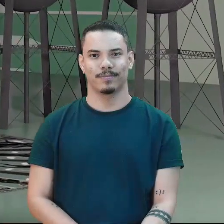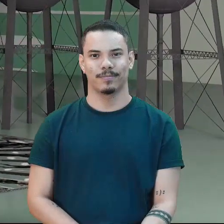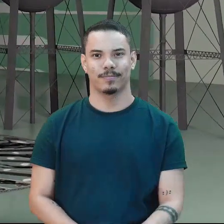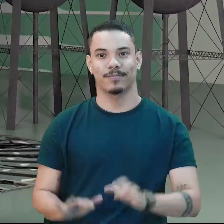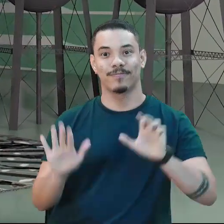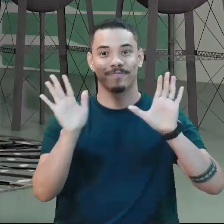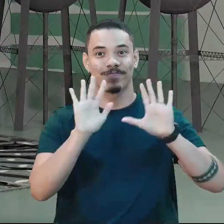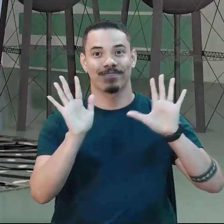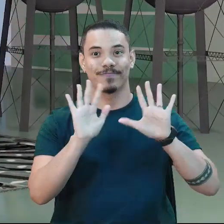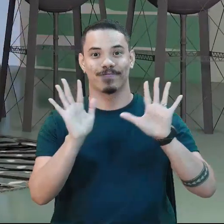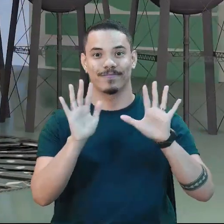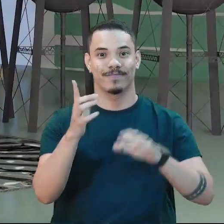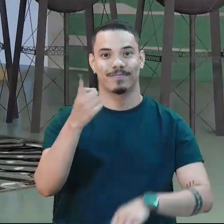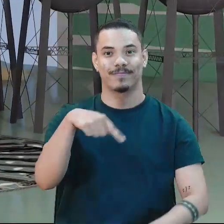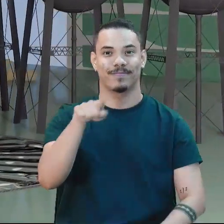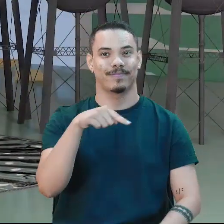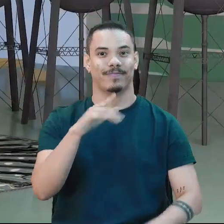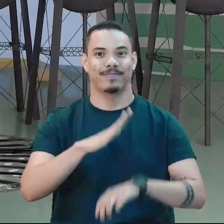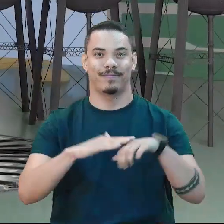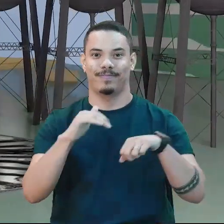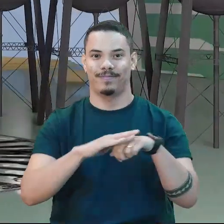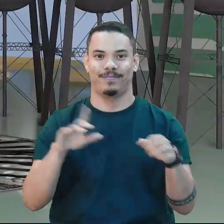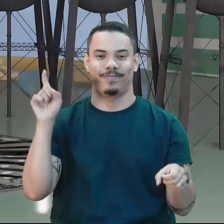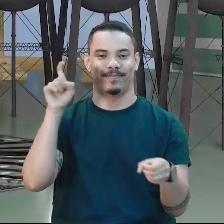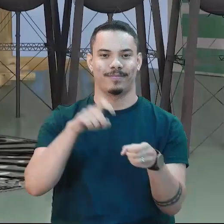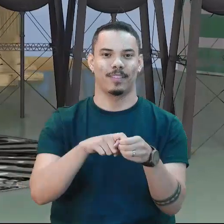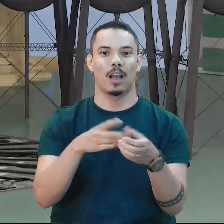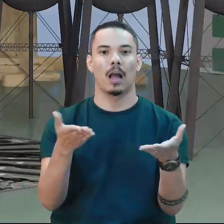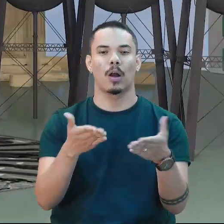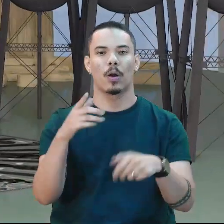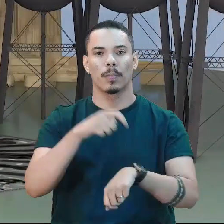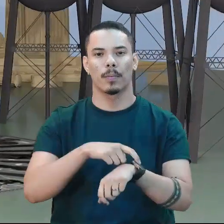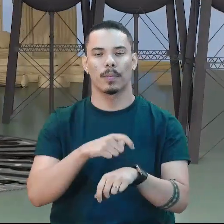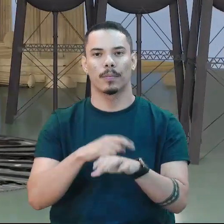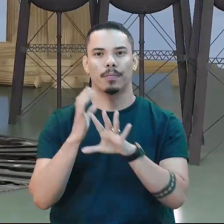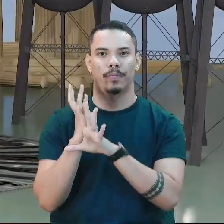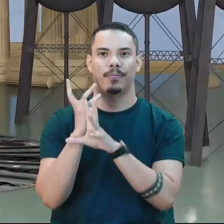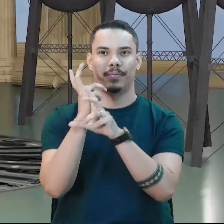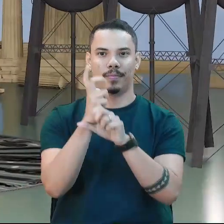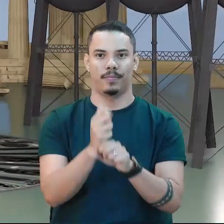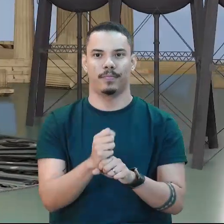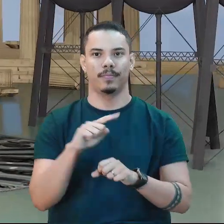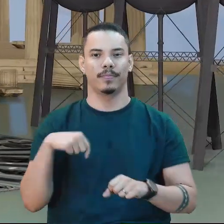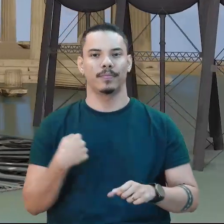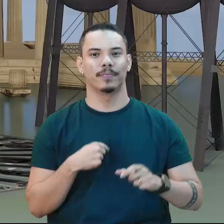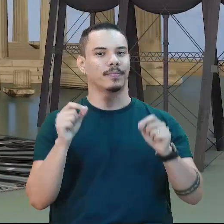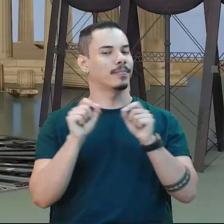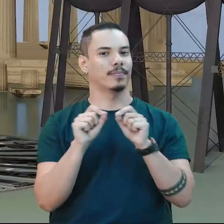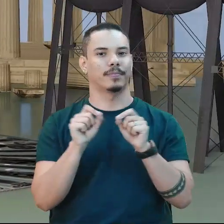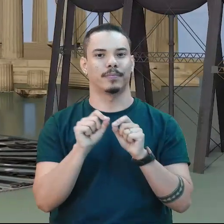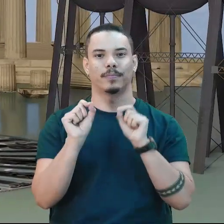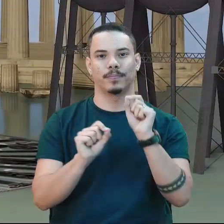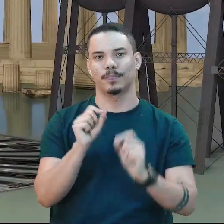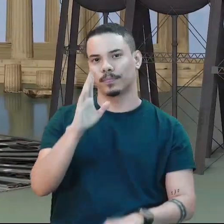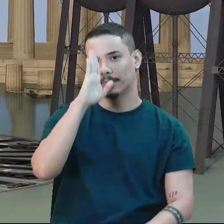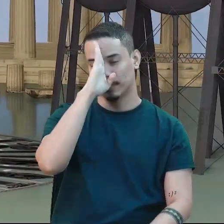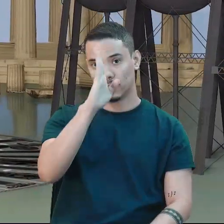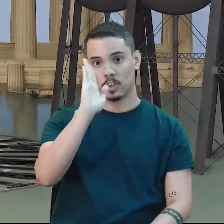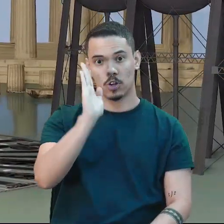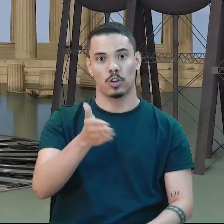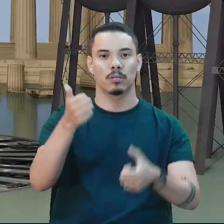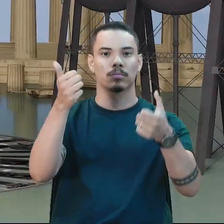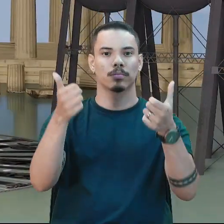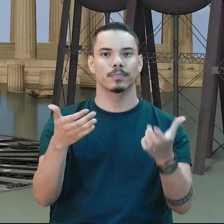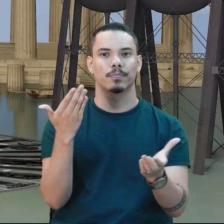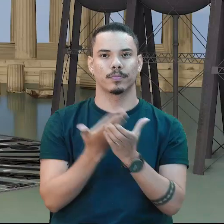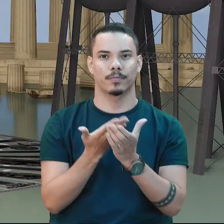Olá, meus queridos! Chegou o momento da nossa revisão, onde iremos recapitular aquilo que foi trabalhado durante a aula.